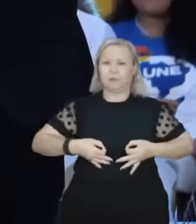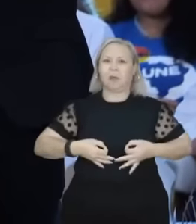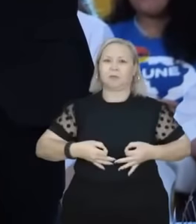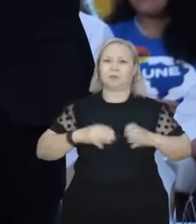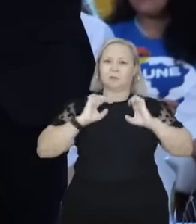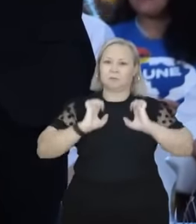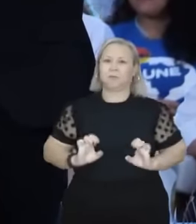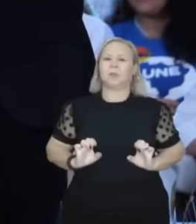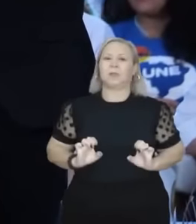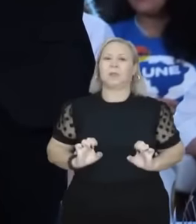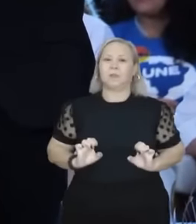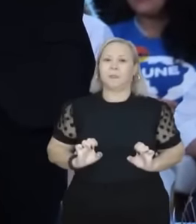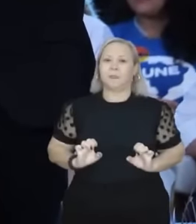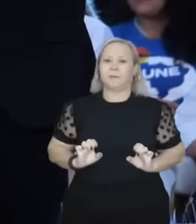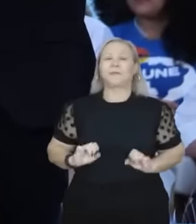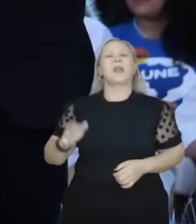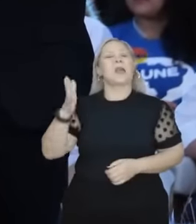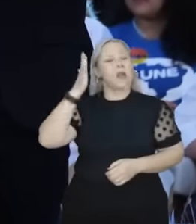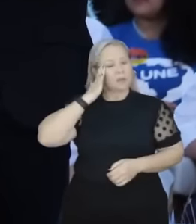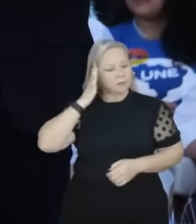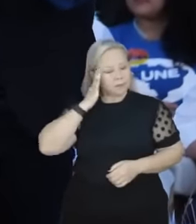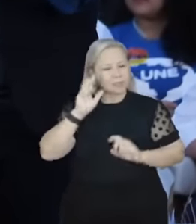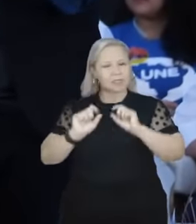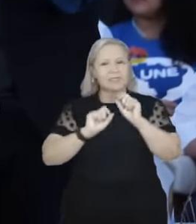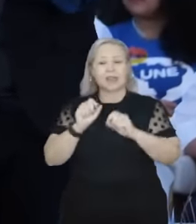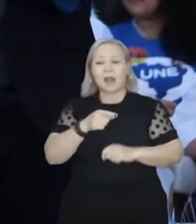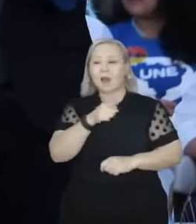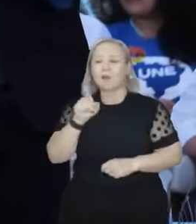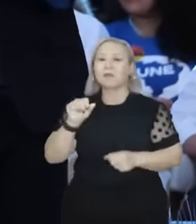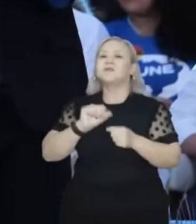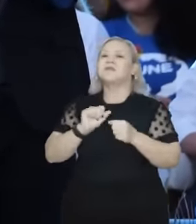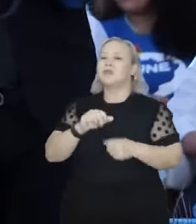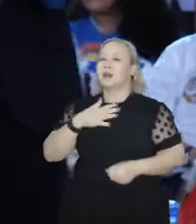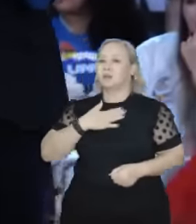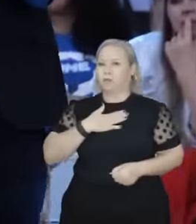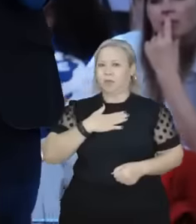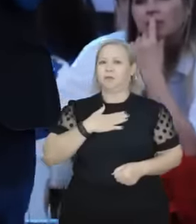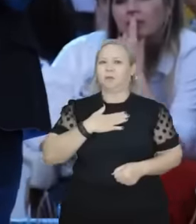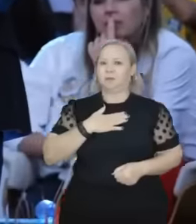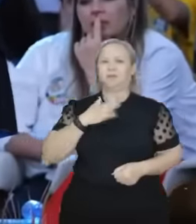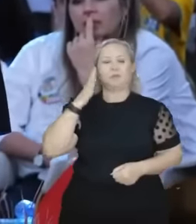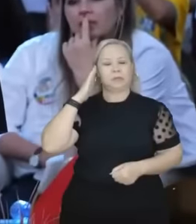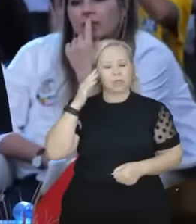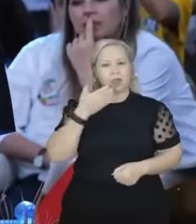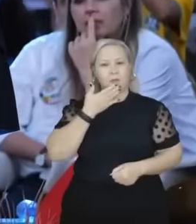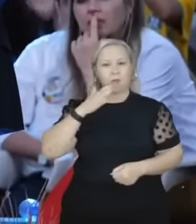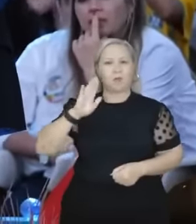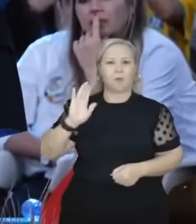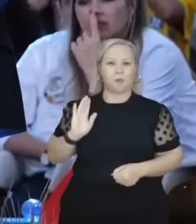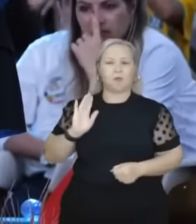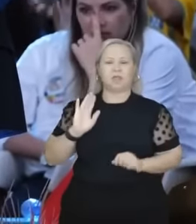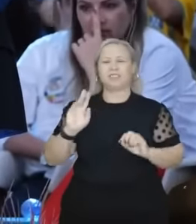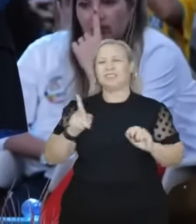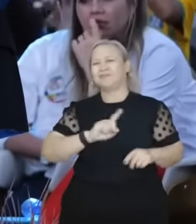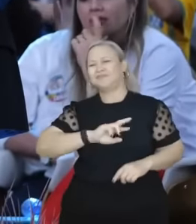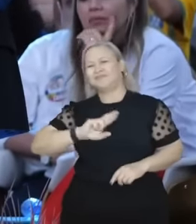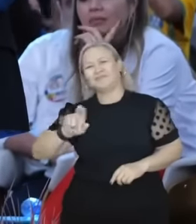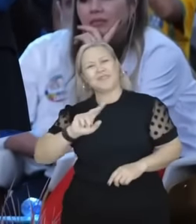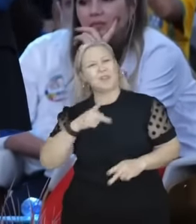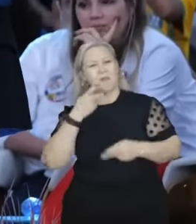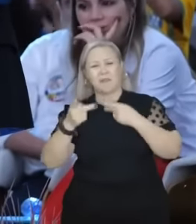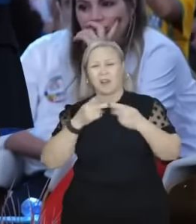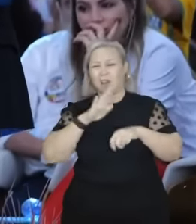sabem o que eles fizeram comigo. Eu prometi não tocar mais nesse assunto. Mas vocês se